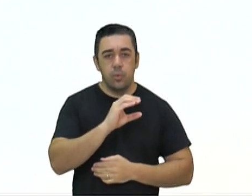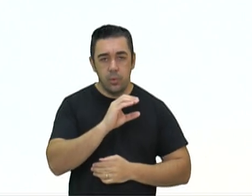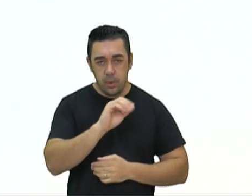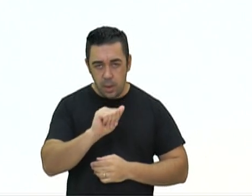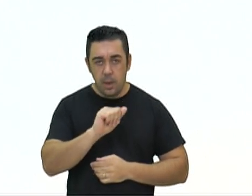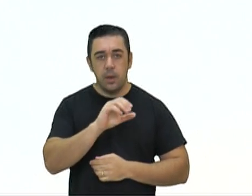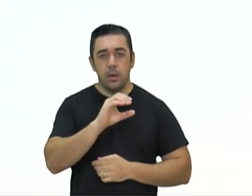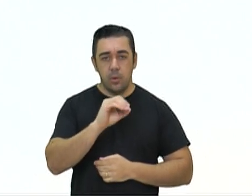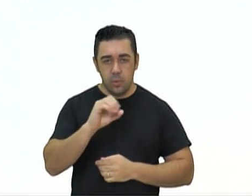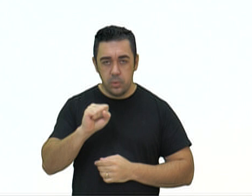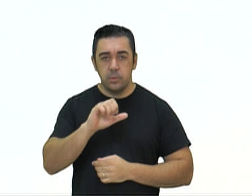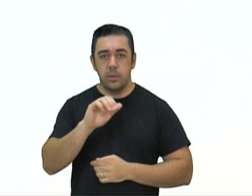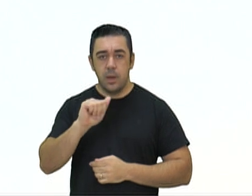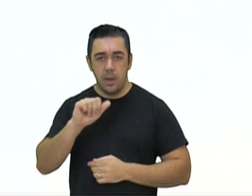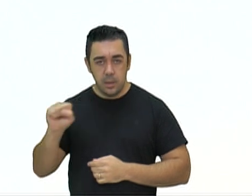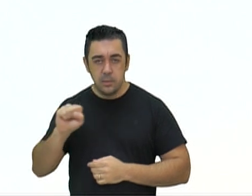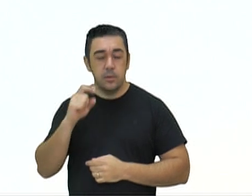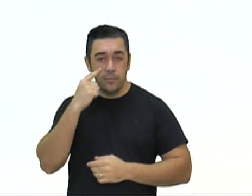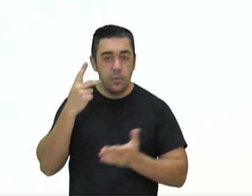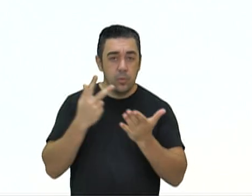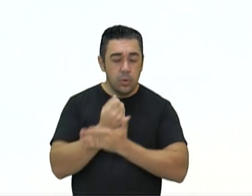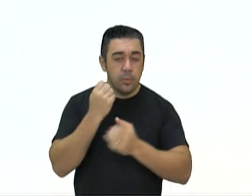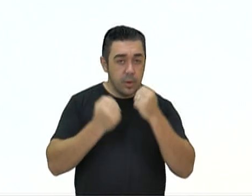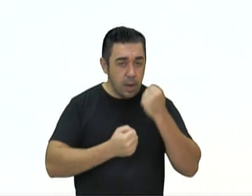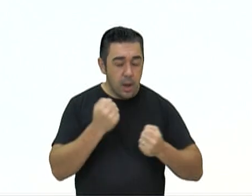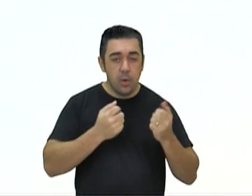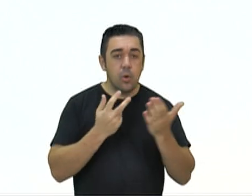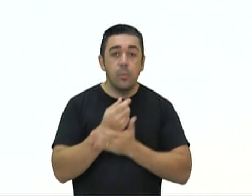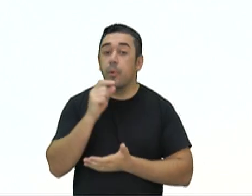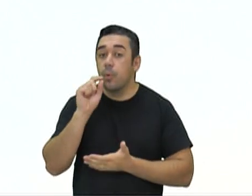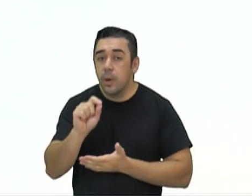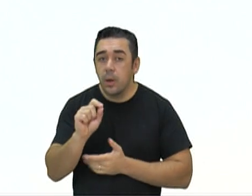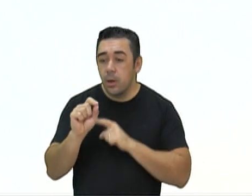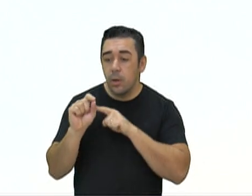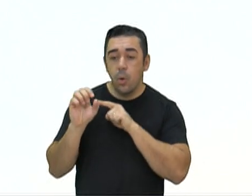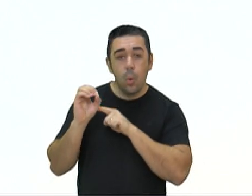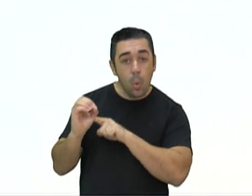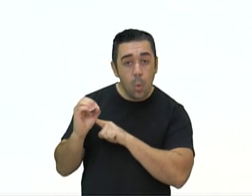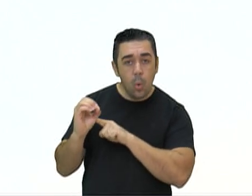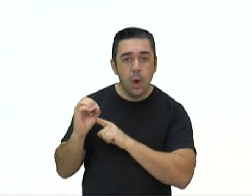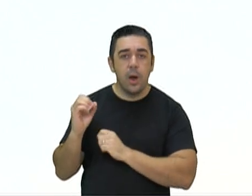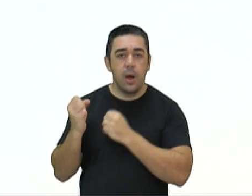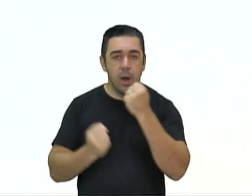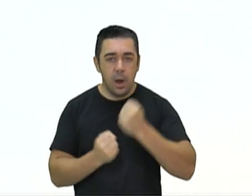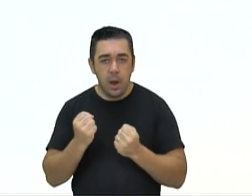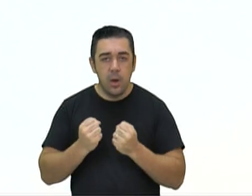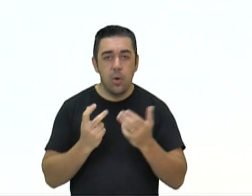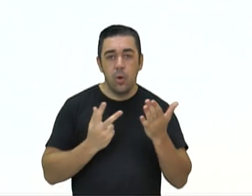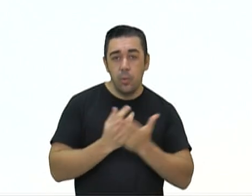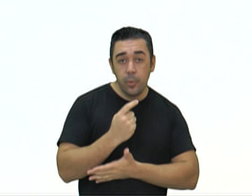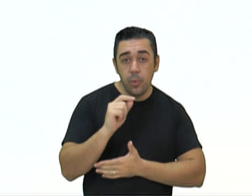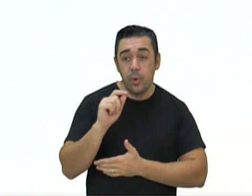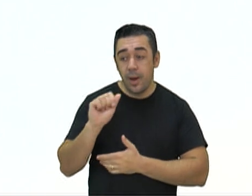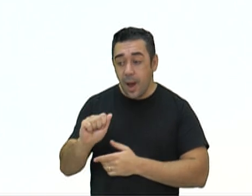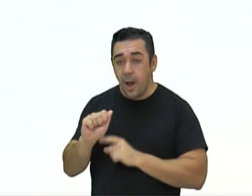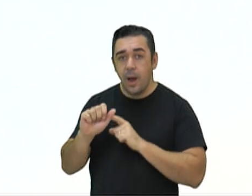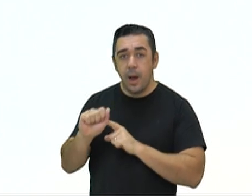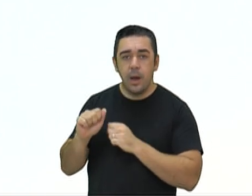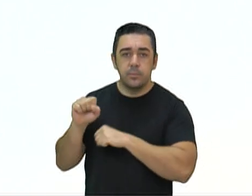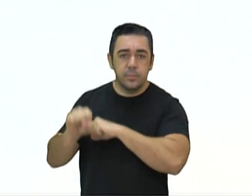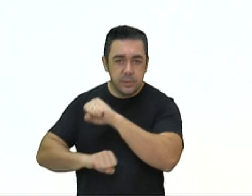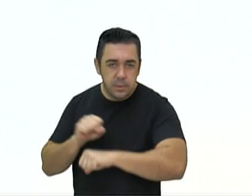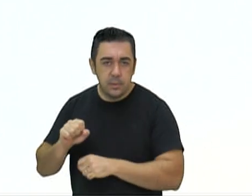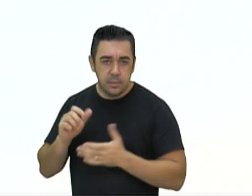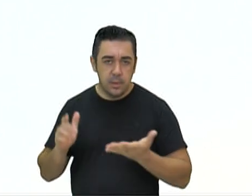as. Né? A gente viu ali, comprou o carro, comprou o. Comprou a bicicleta, comprou a.